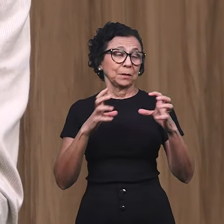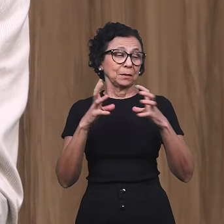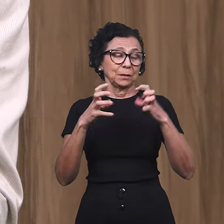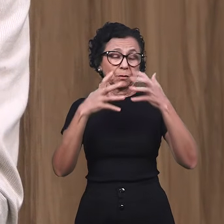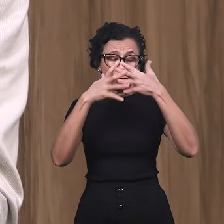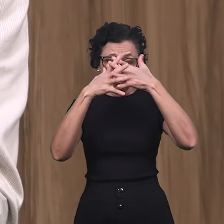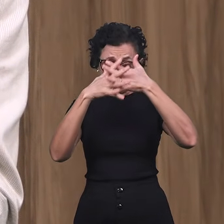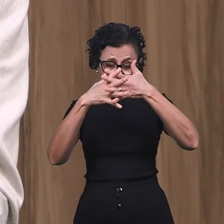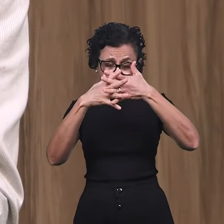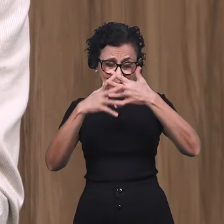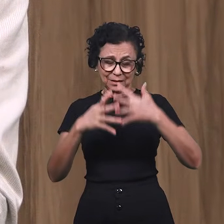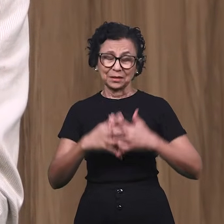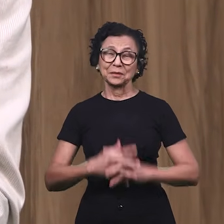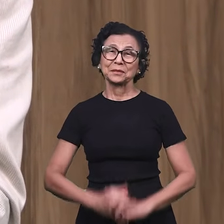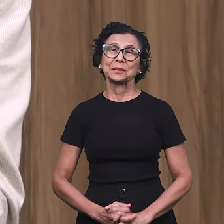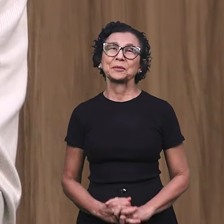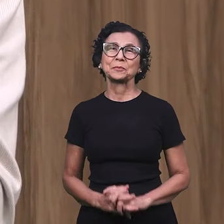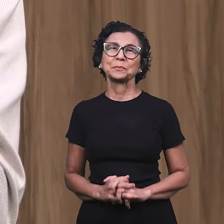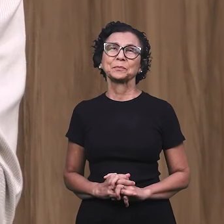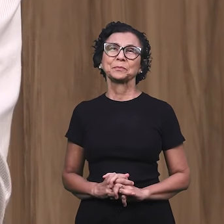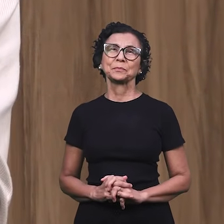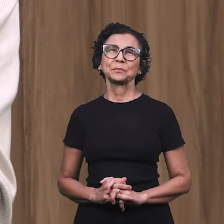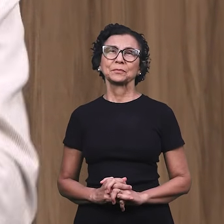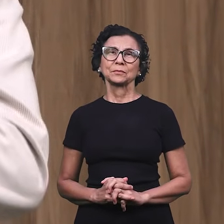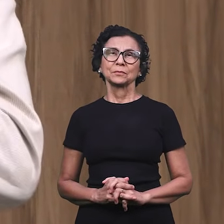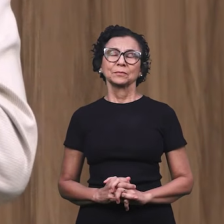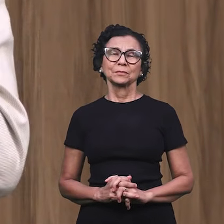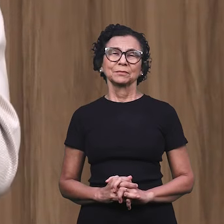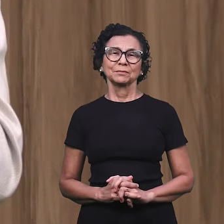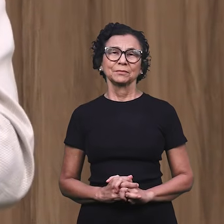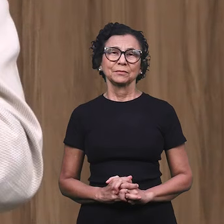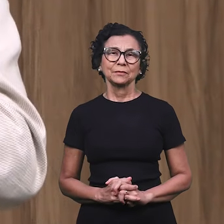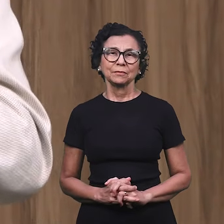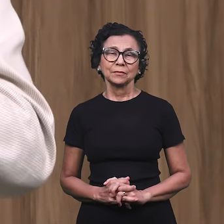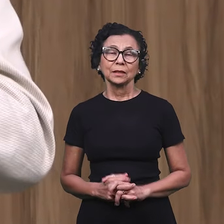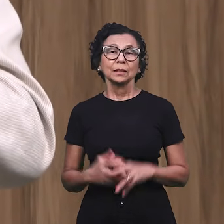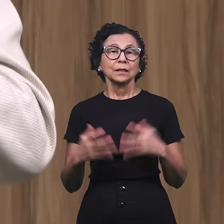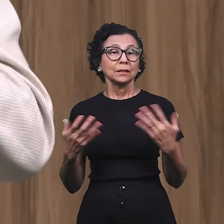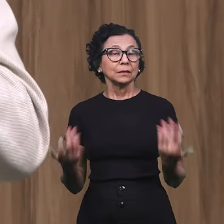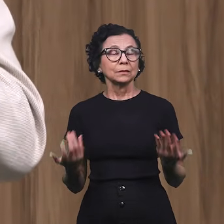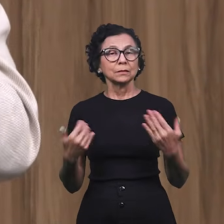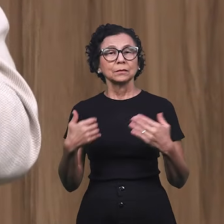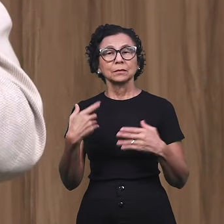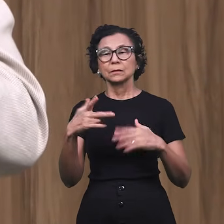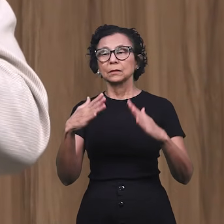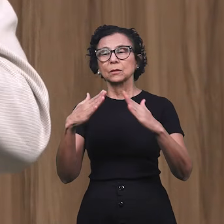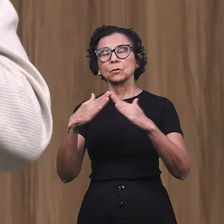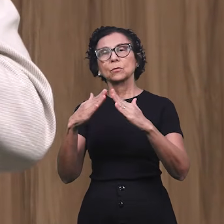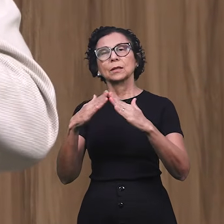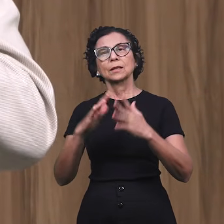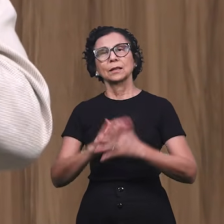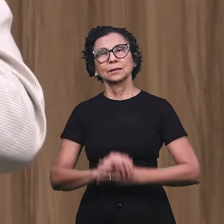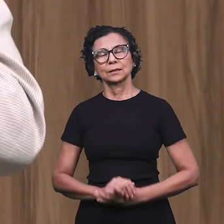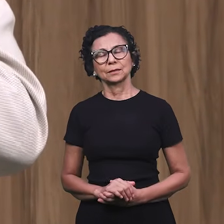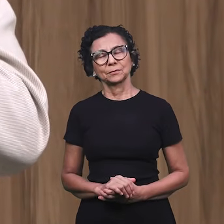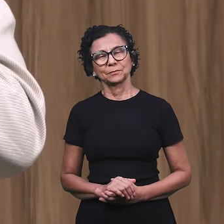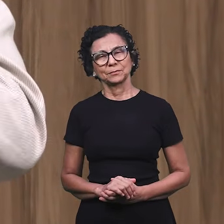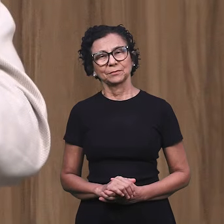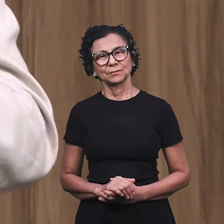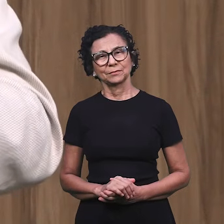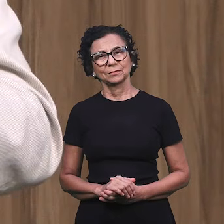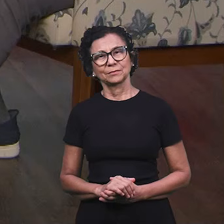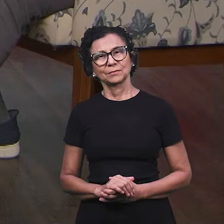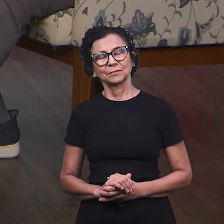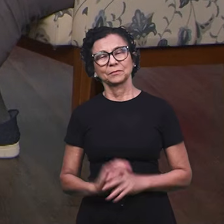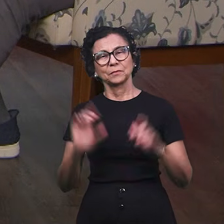né? Exatamente. Verdade. Né? Você botou o dia inteiro para lá, para cá, lugar, você vai chegar, você vai lá, por que refúgio? Onde você